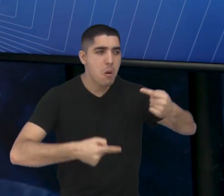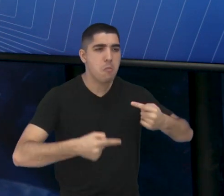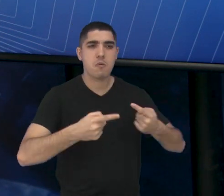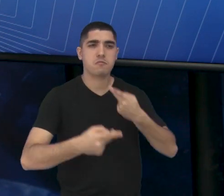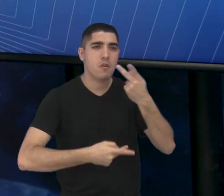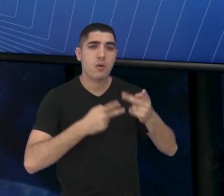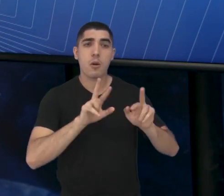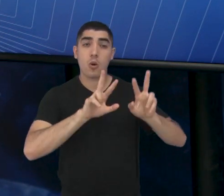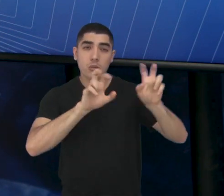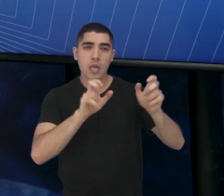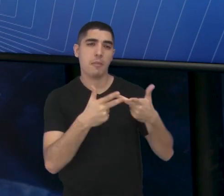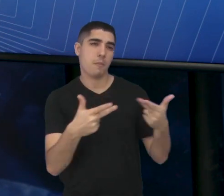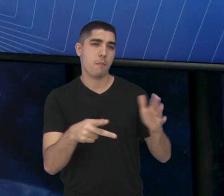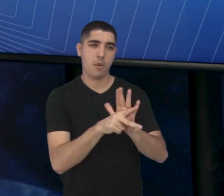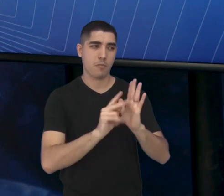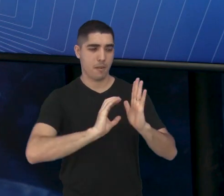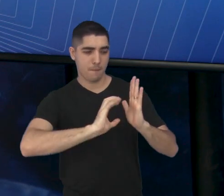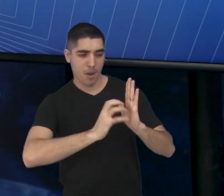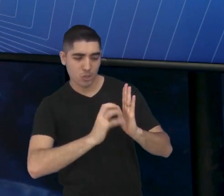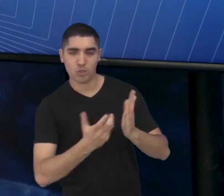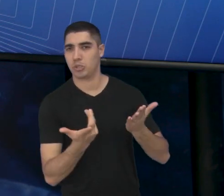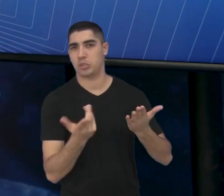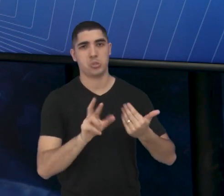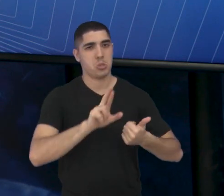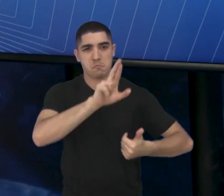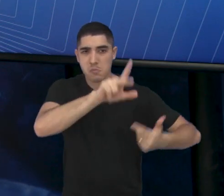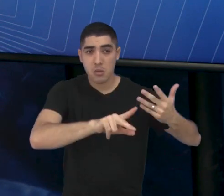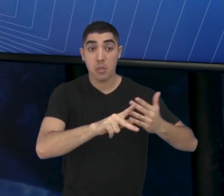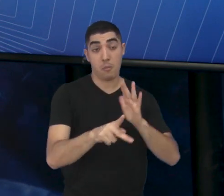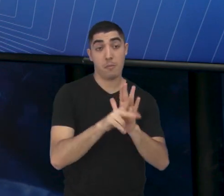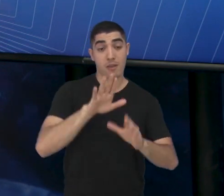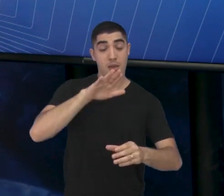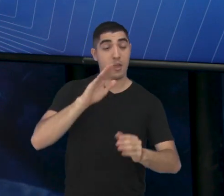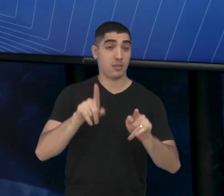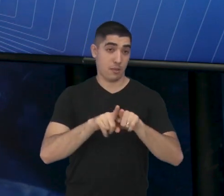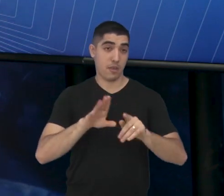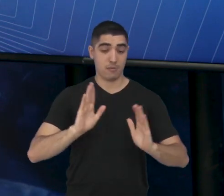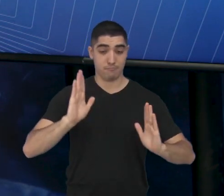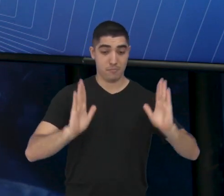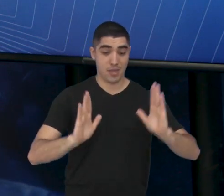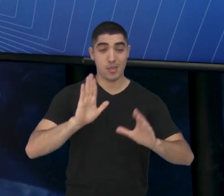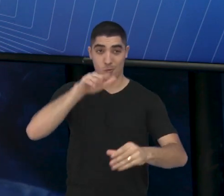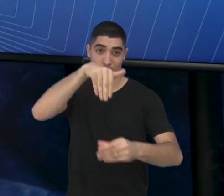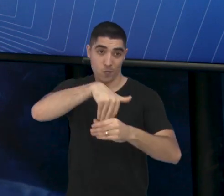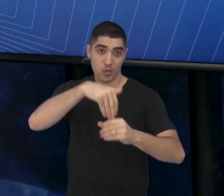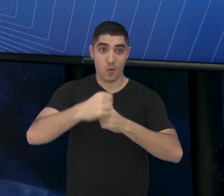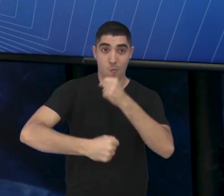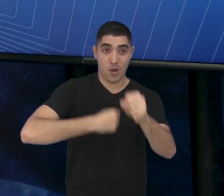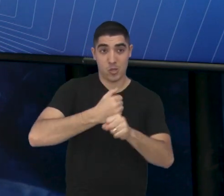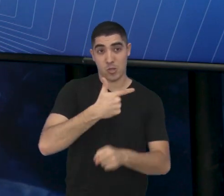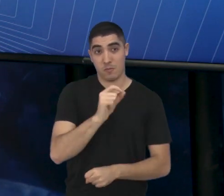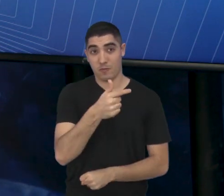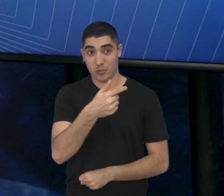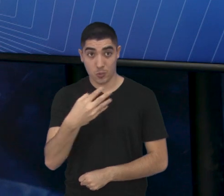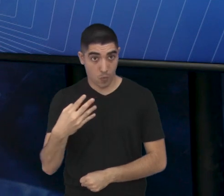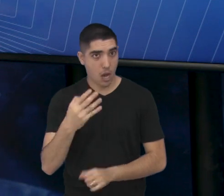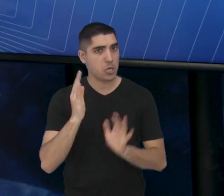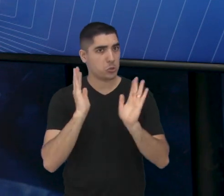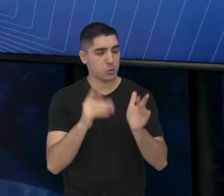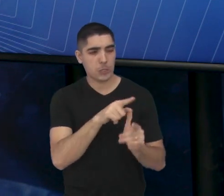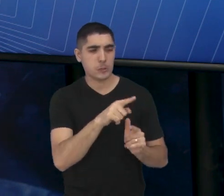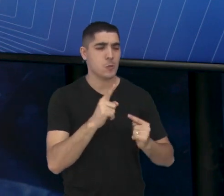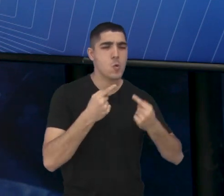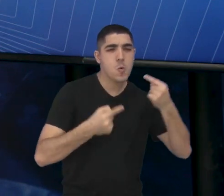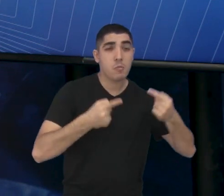questões tanto partidárias quanto as questões, né, do que vai acontecer nas eleições de 2024, que são os problemas municipais. E na hora do